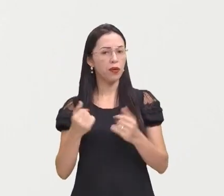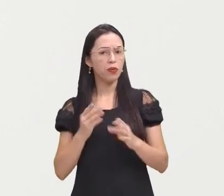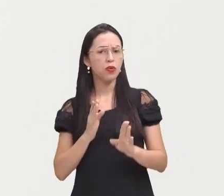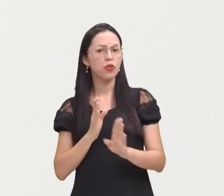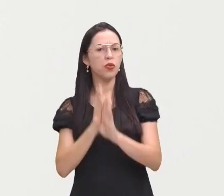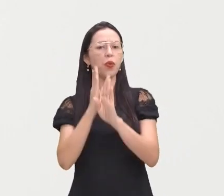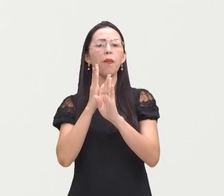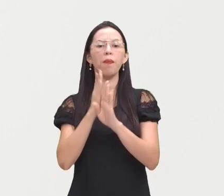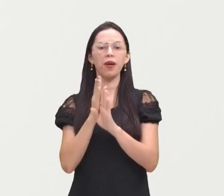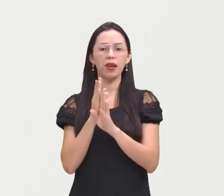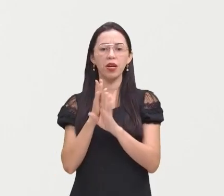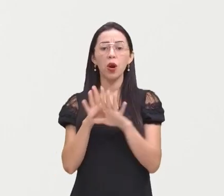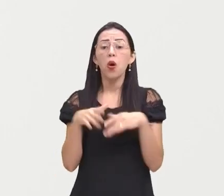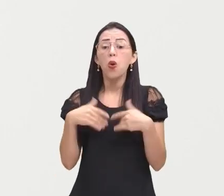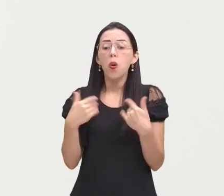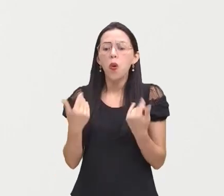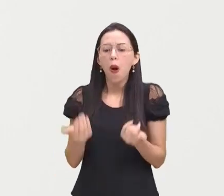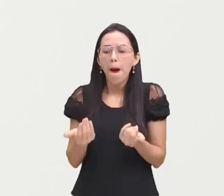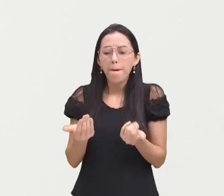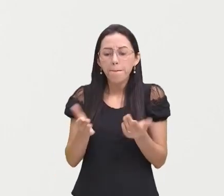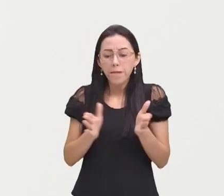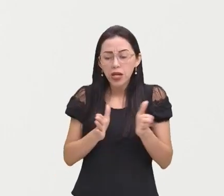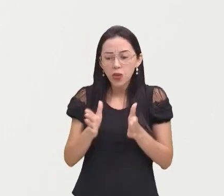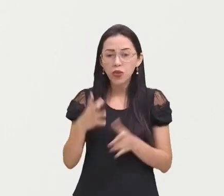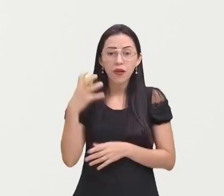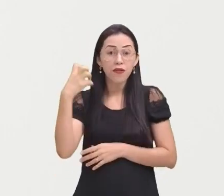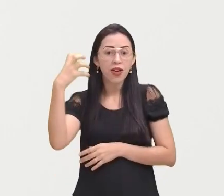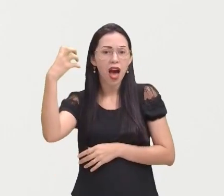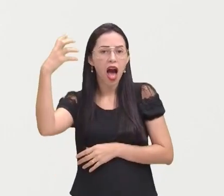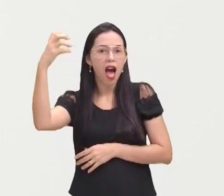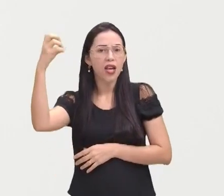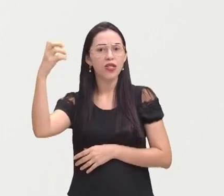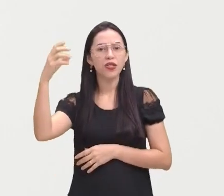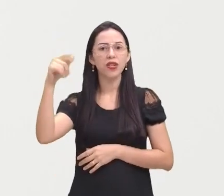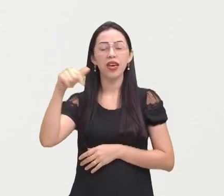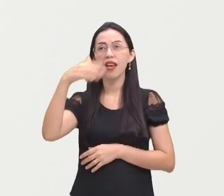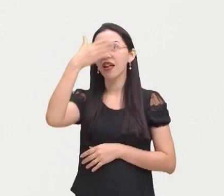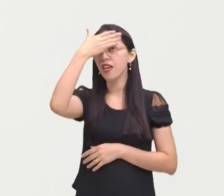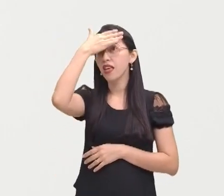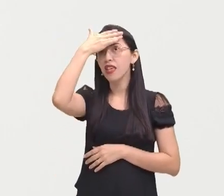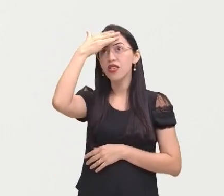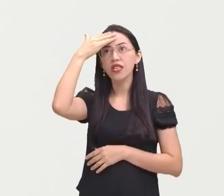tornou inesquecível nessa viagem. Uma parte